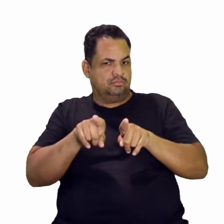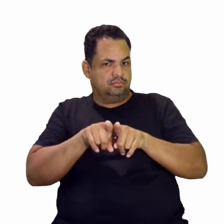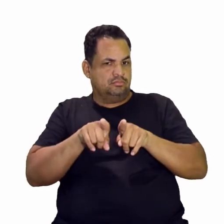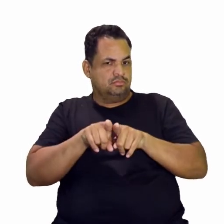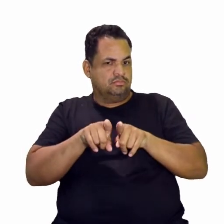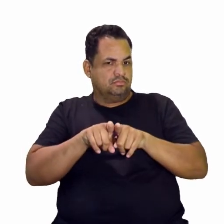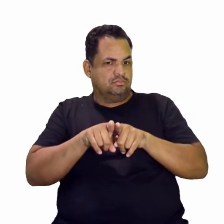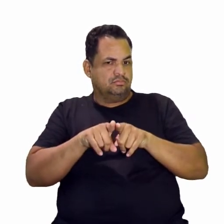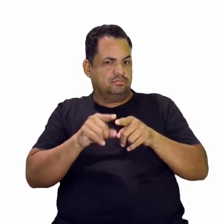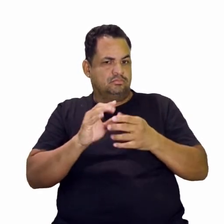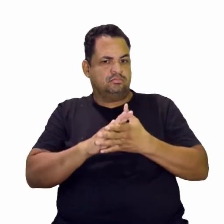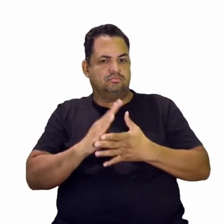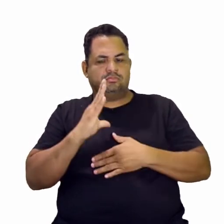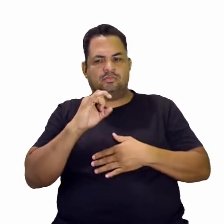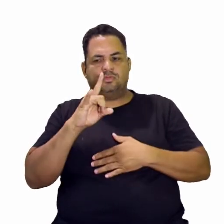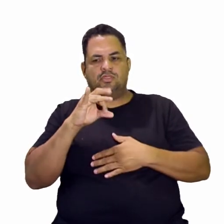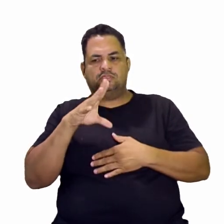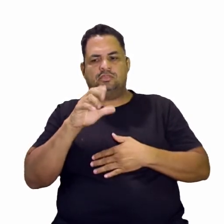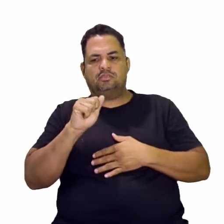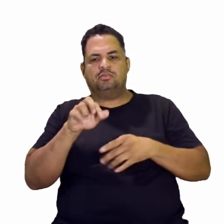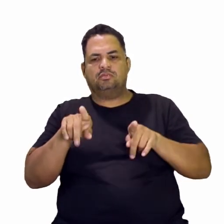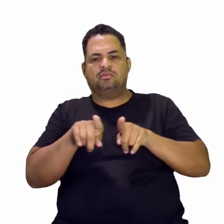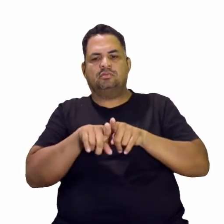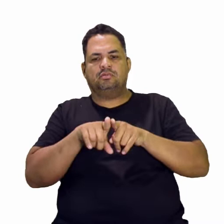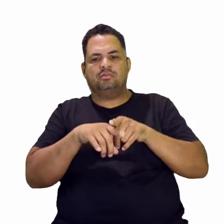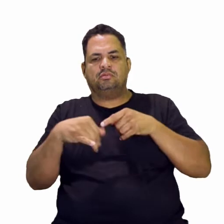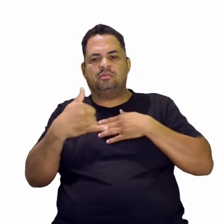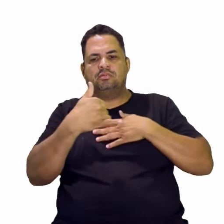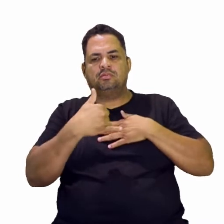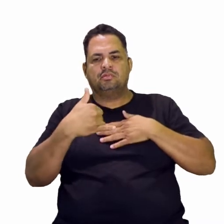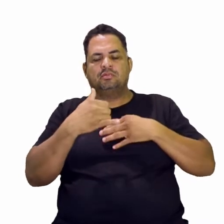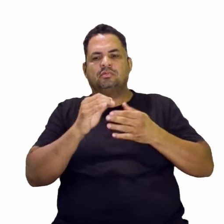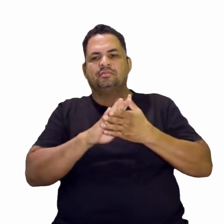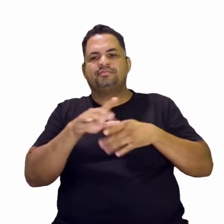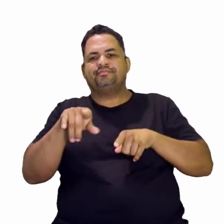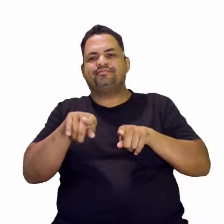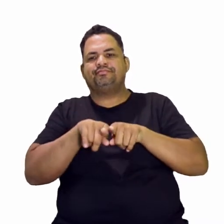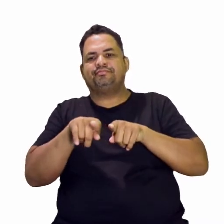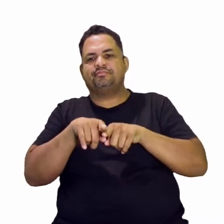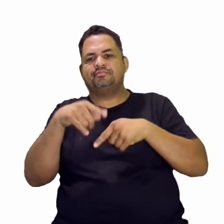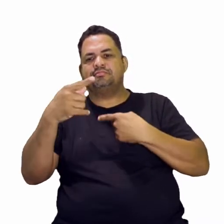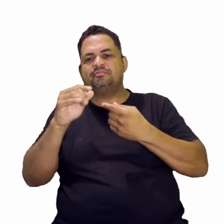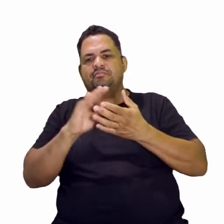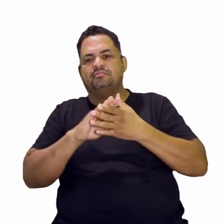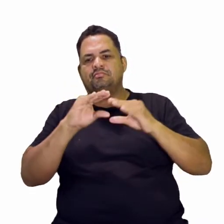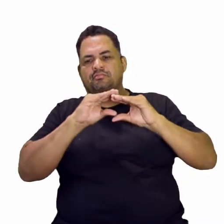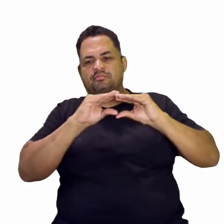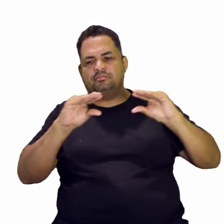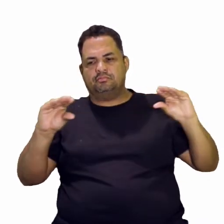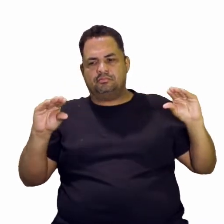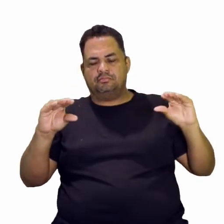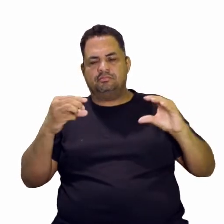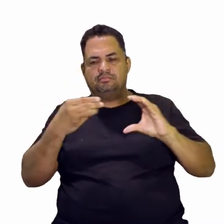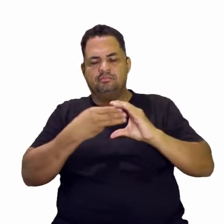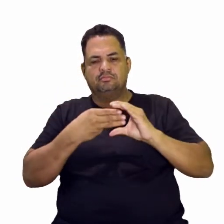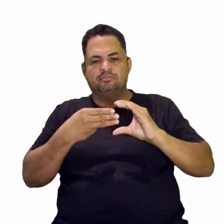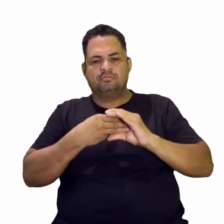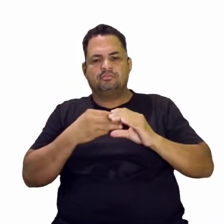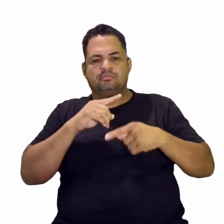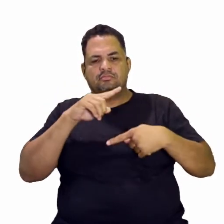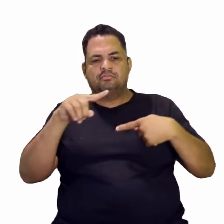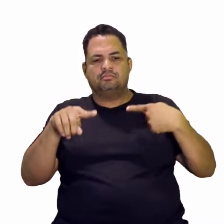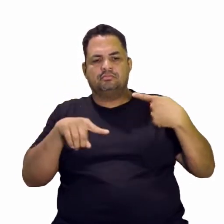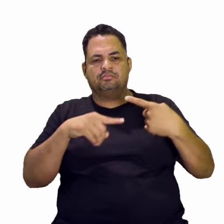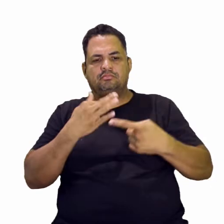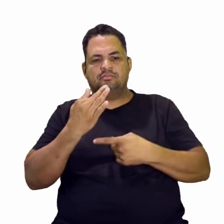o colesterol também está presente aqui em várias partes dessa membrana plasmática. Mas o nosso foco